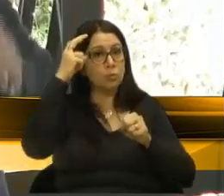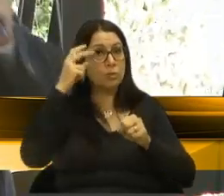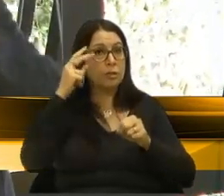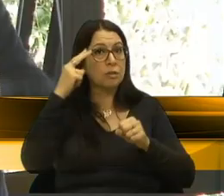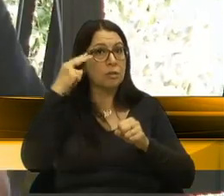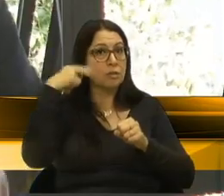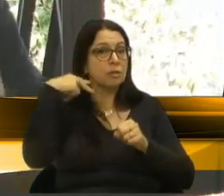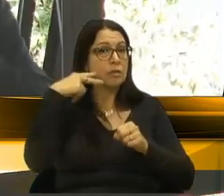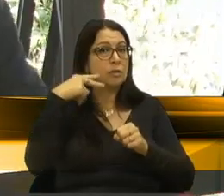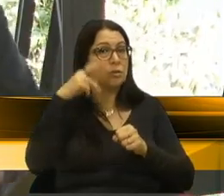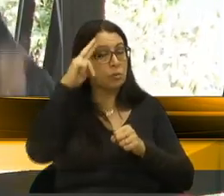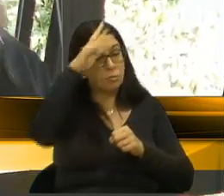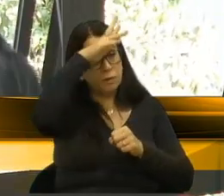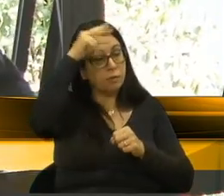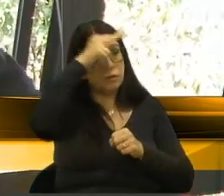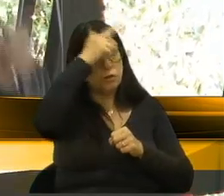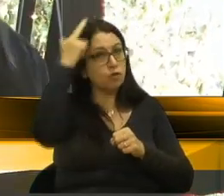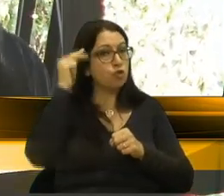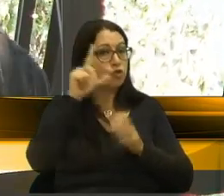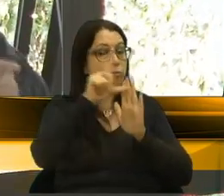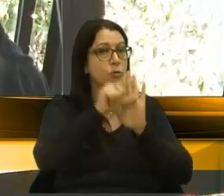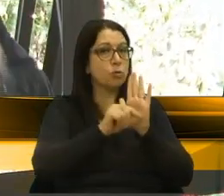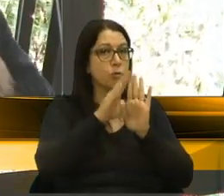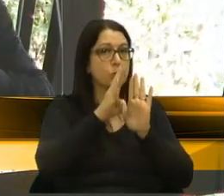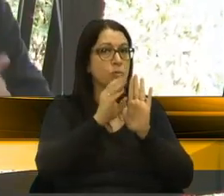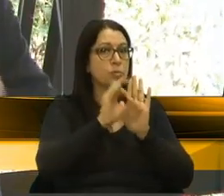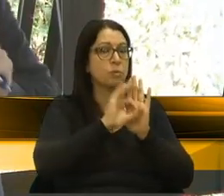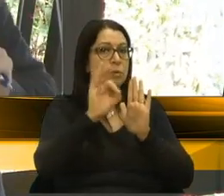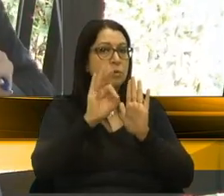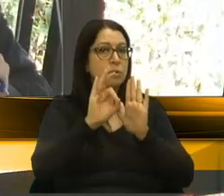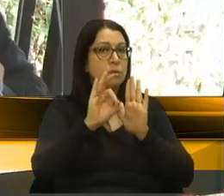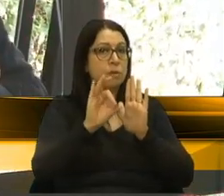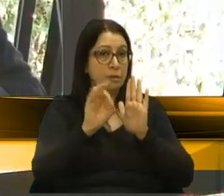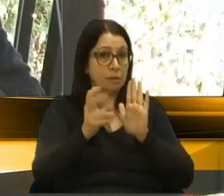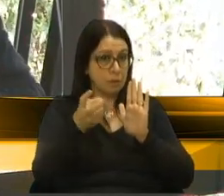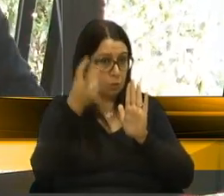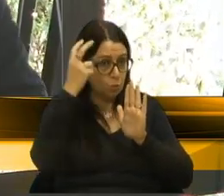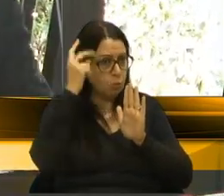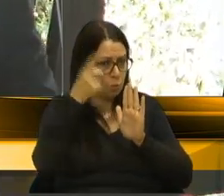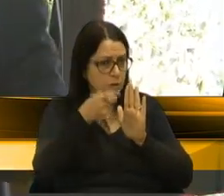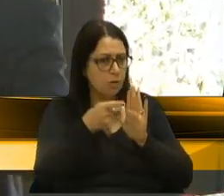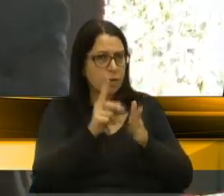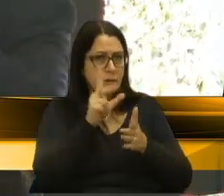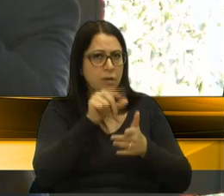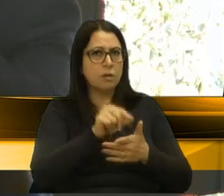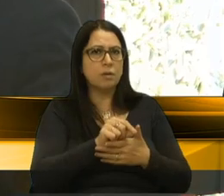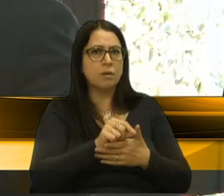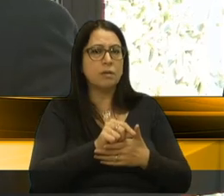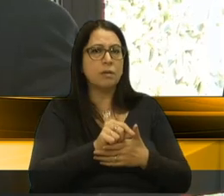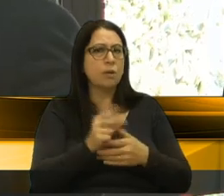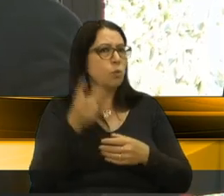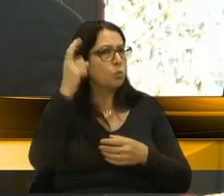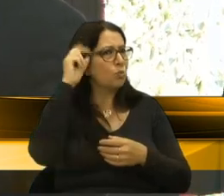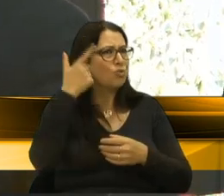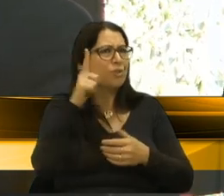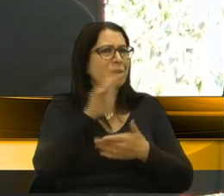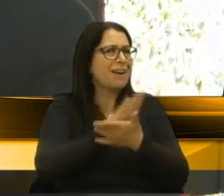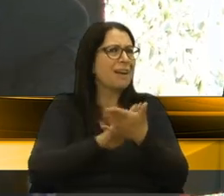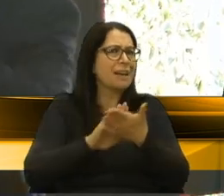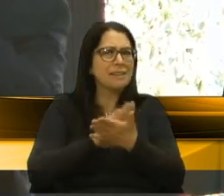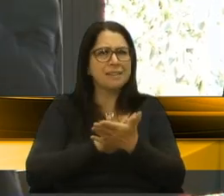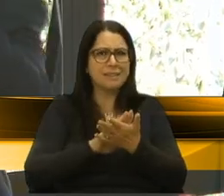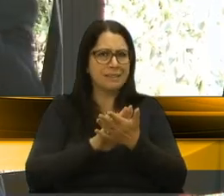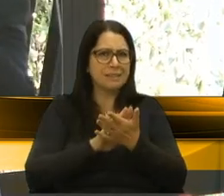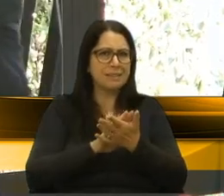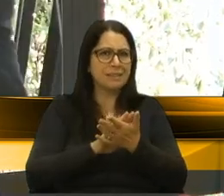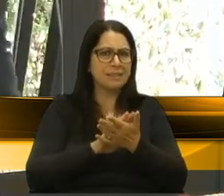disse, diminua 40% do orçamento da cultura. Não é isso, vereador Périco? A cultura já não tinha nada. E